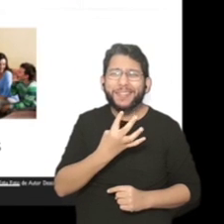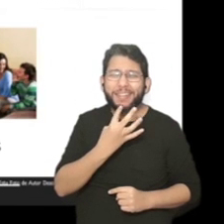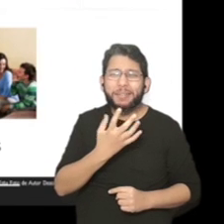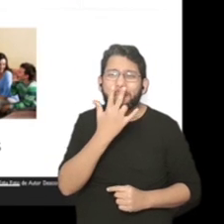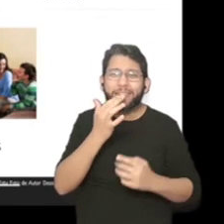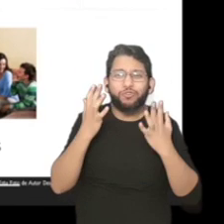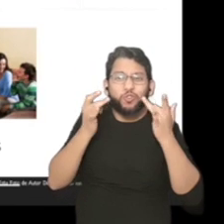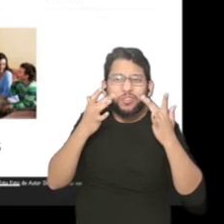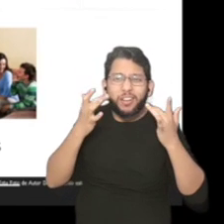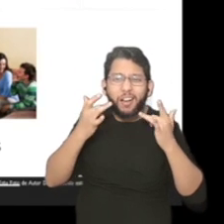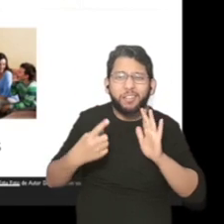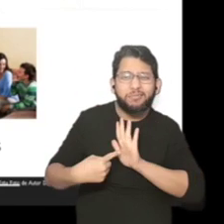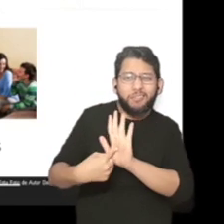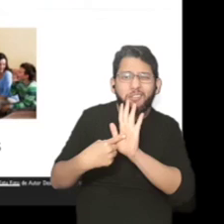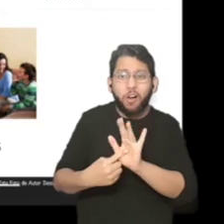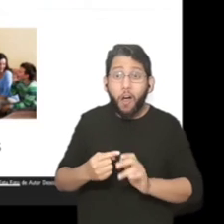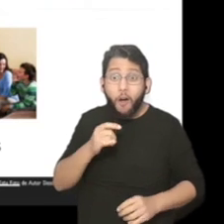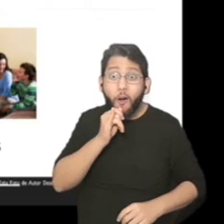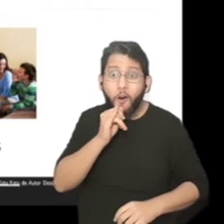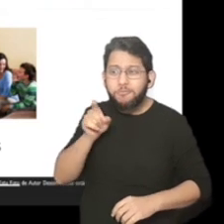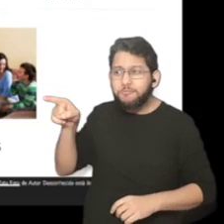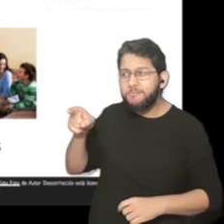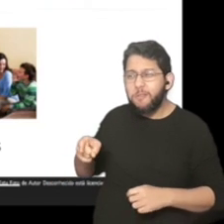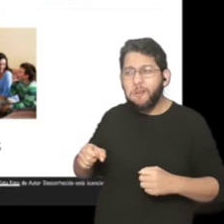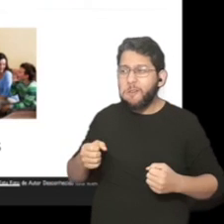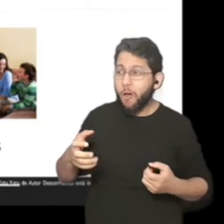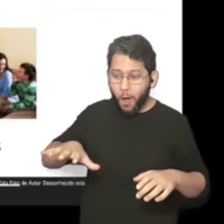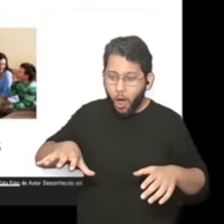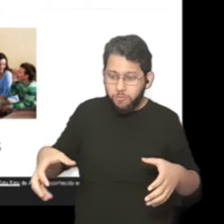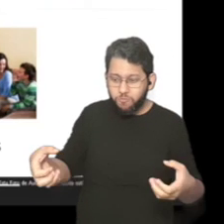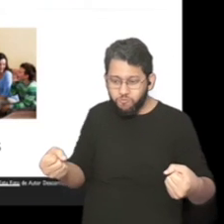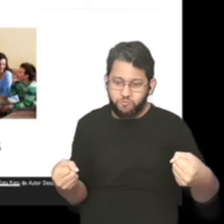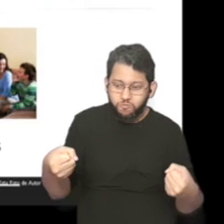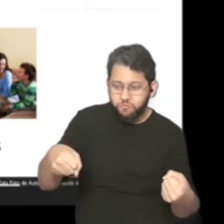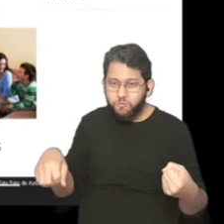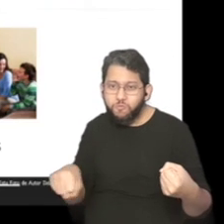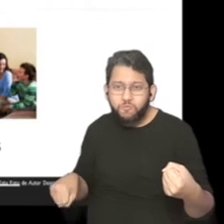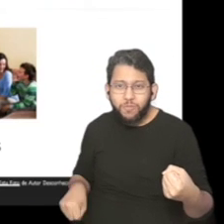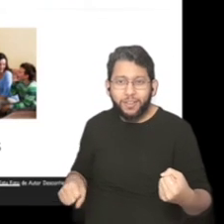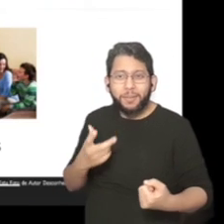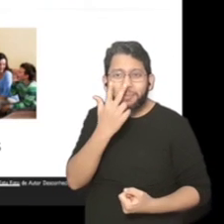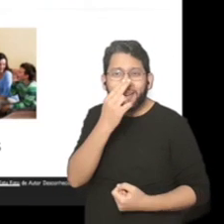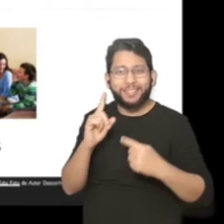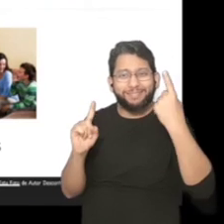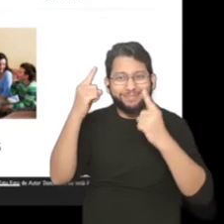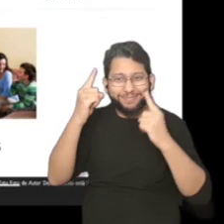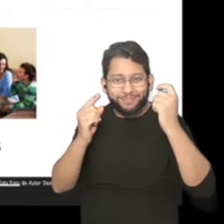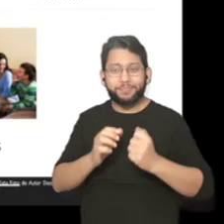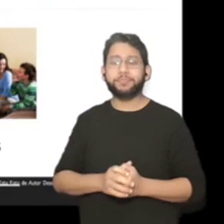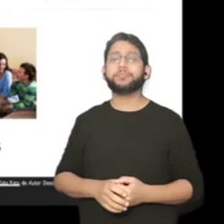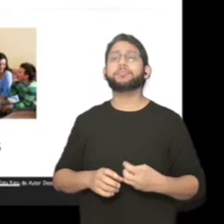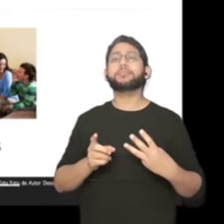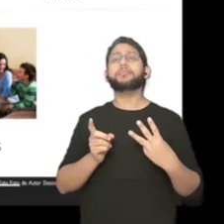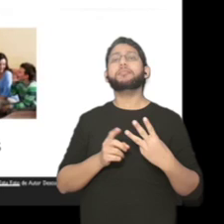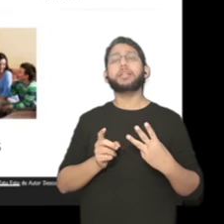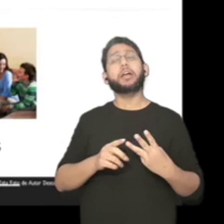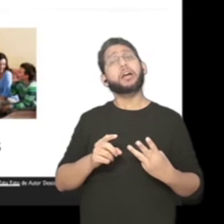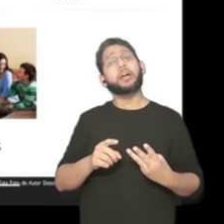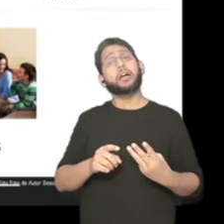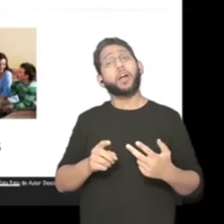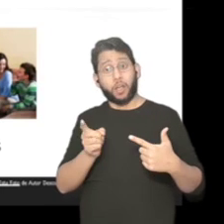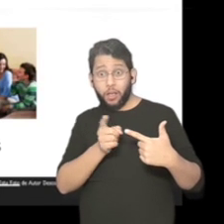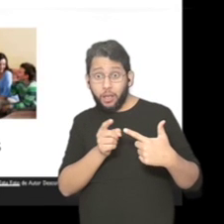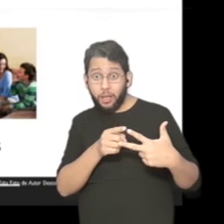pantomima, que a pantomima é um pouco mais daquela abordagem mais teatral, né, de imitar uma ação, um objeto, enfim. O uso